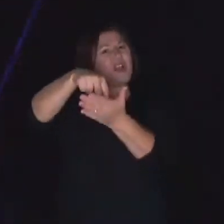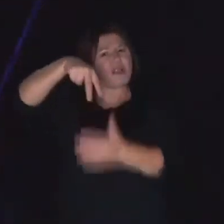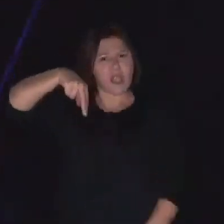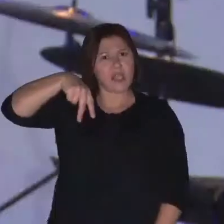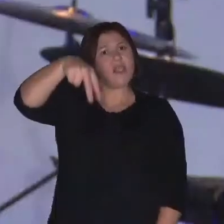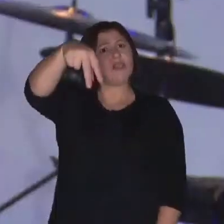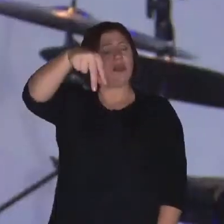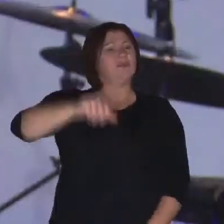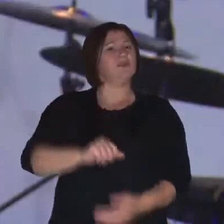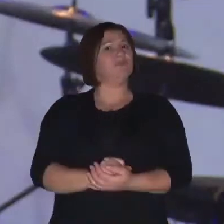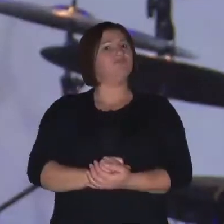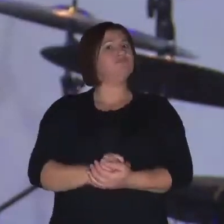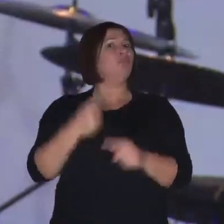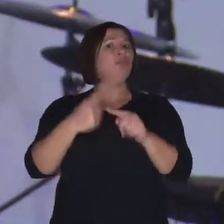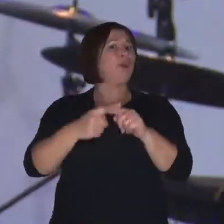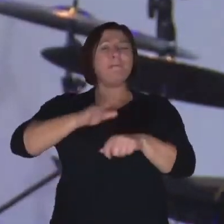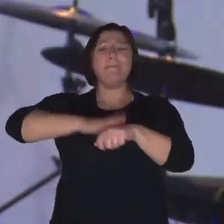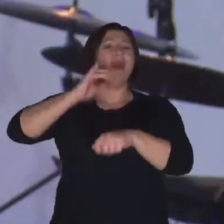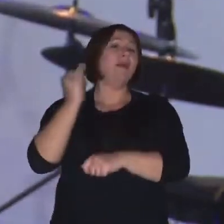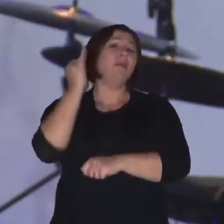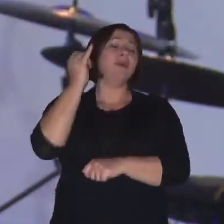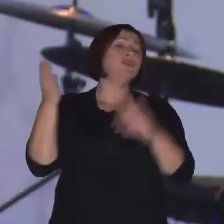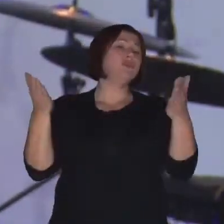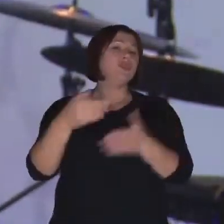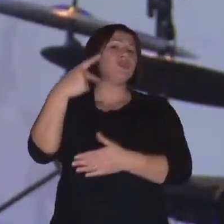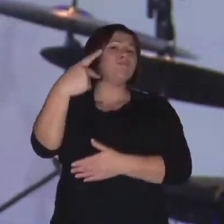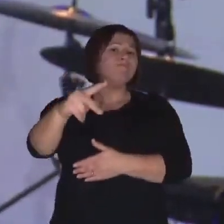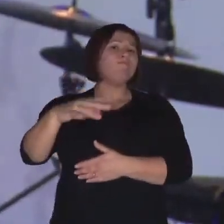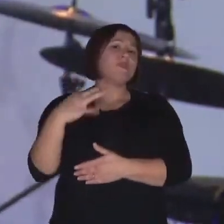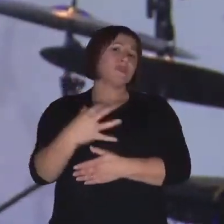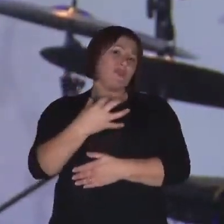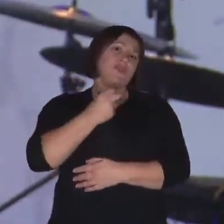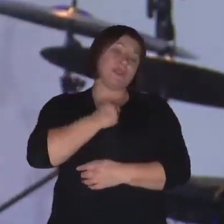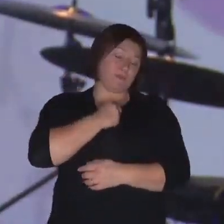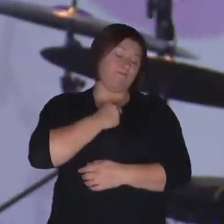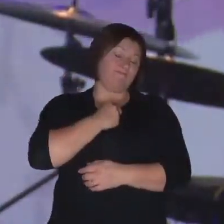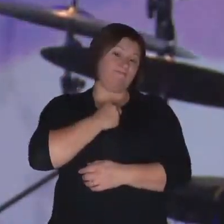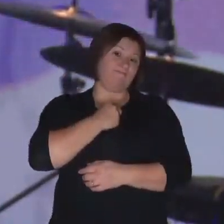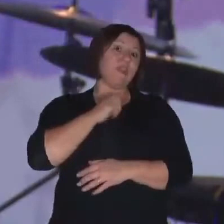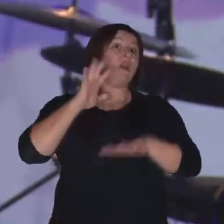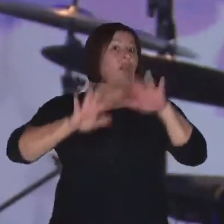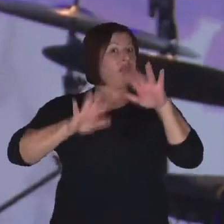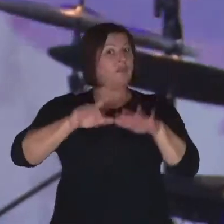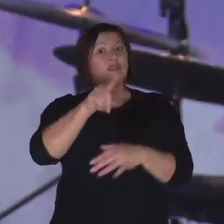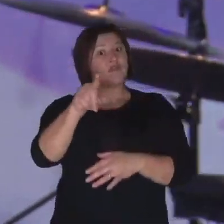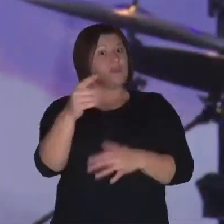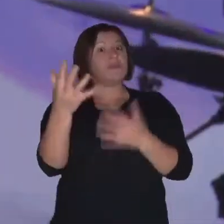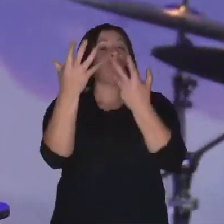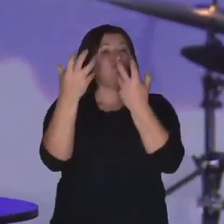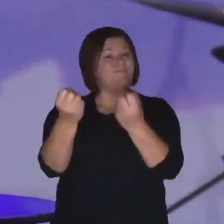salvação. Se você deseja aceitar Jesus, ou se você deseja voltar, caso você tenha se afastado.